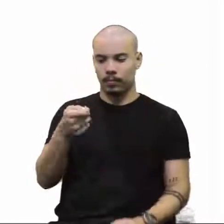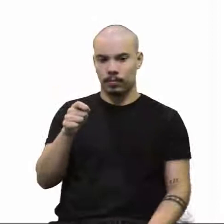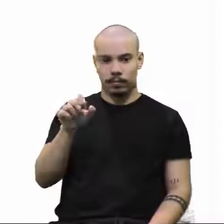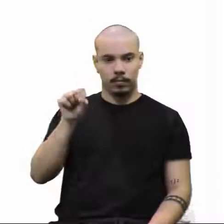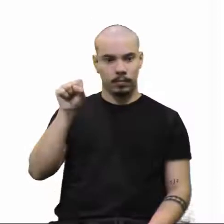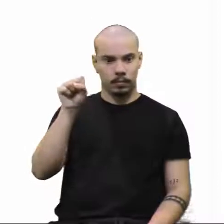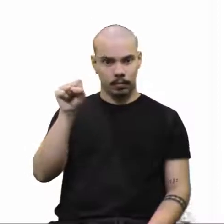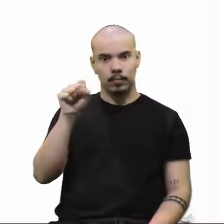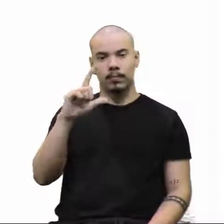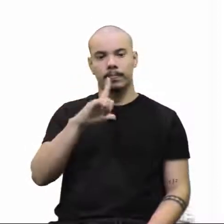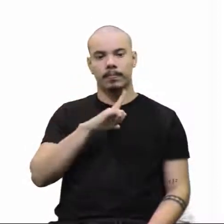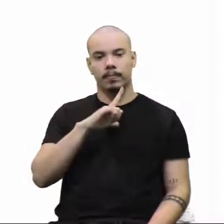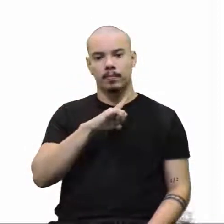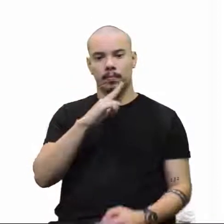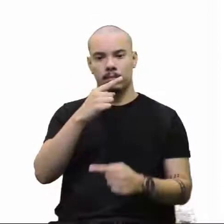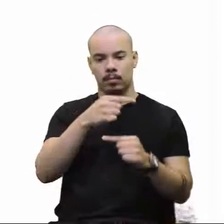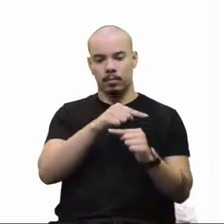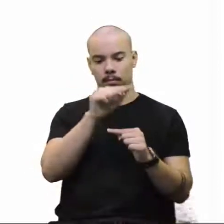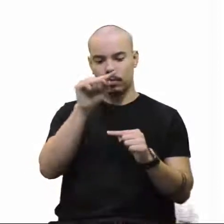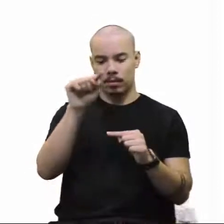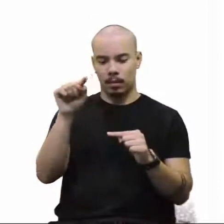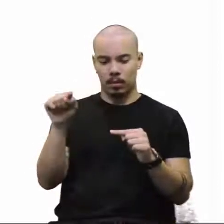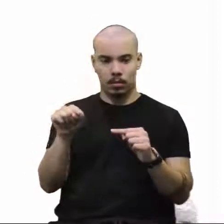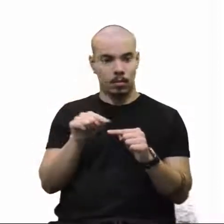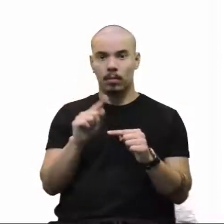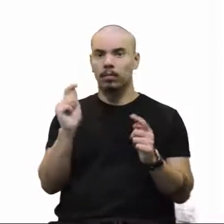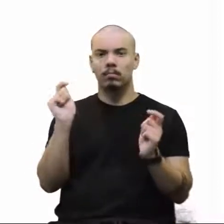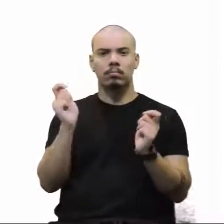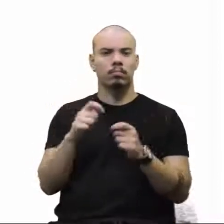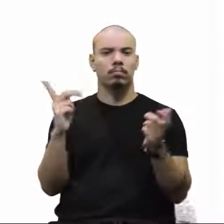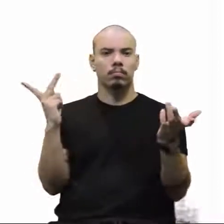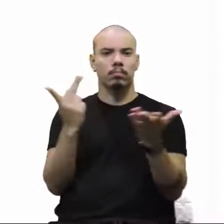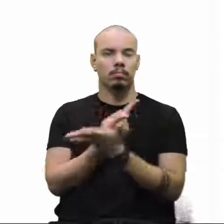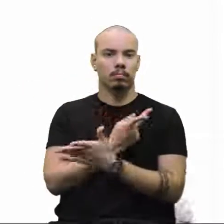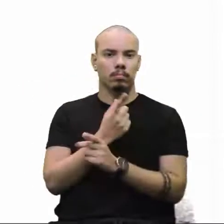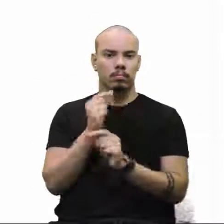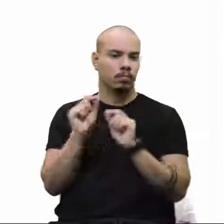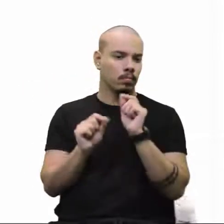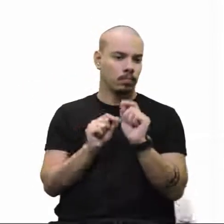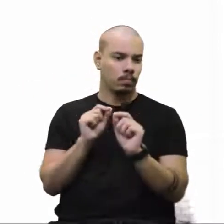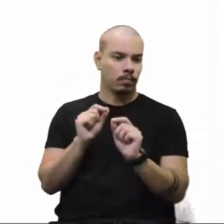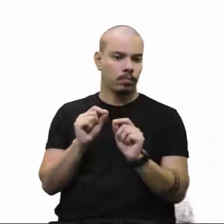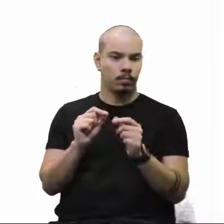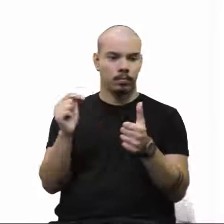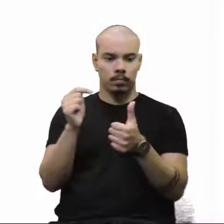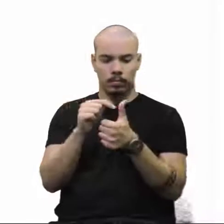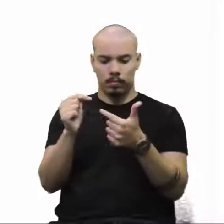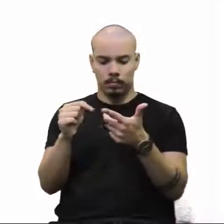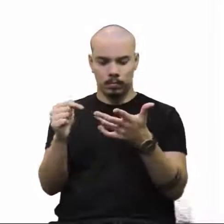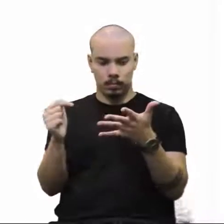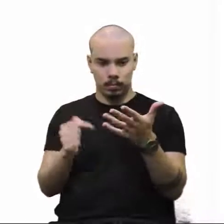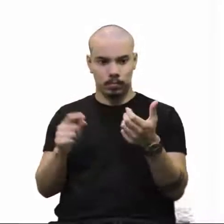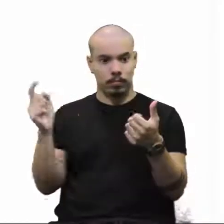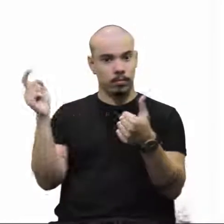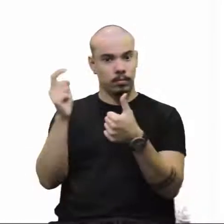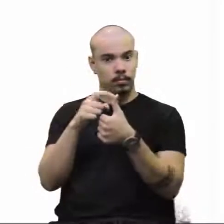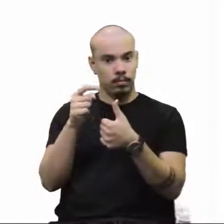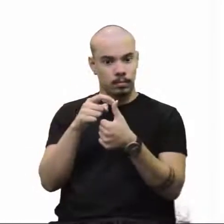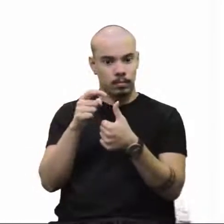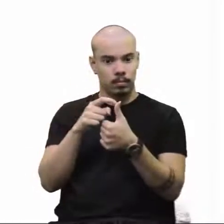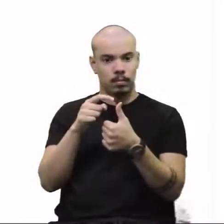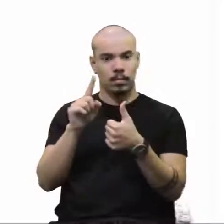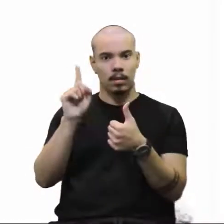espira tende a... Qual das possibilidades nós temos aí? Primeiro, girar ao redor do